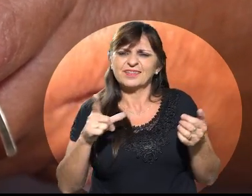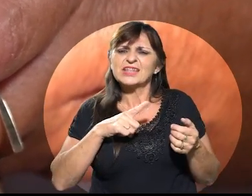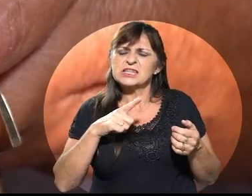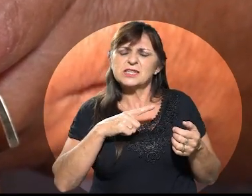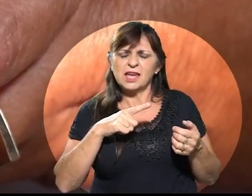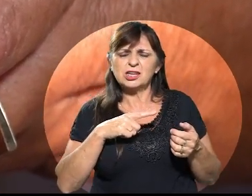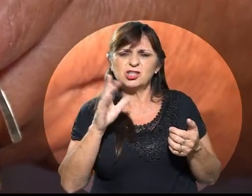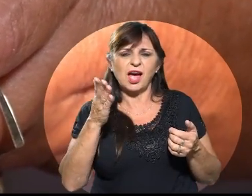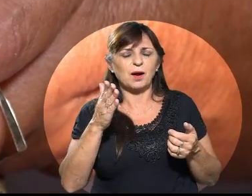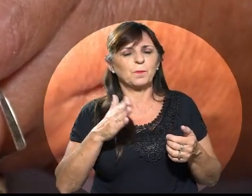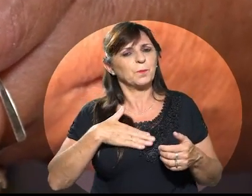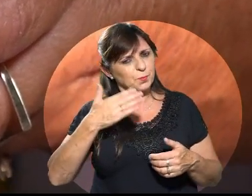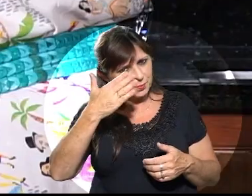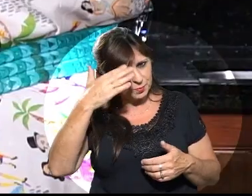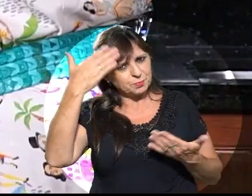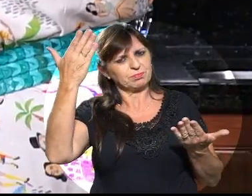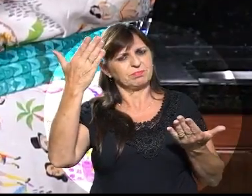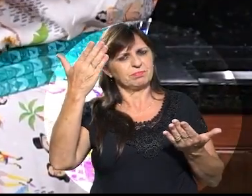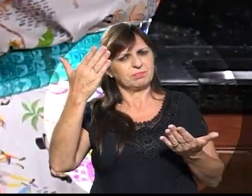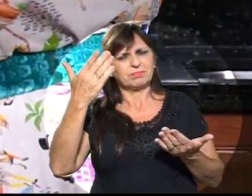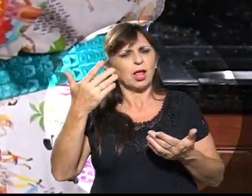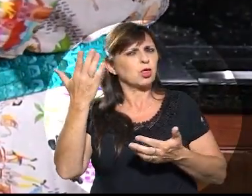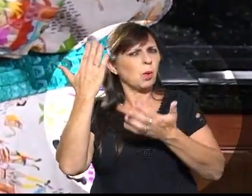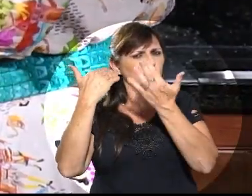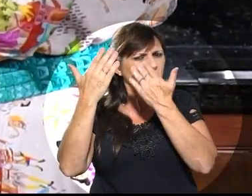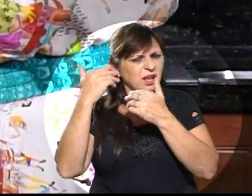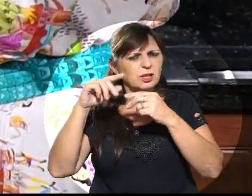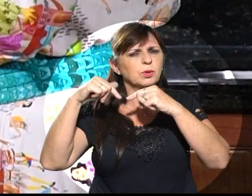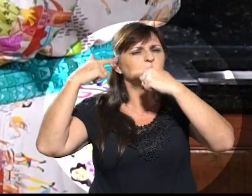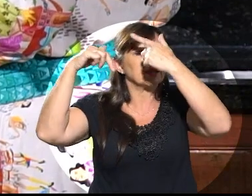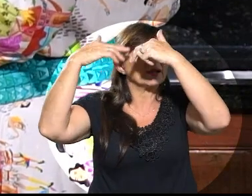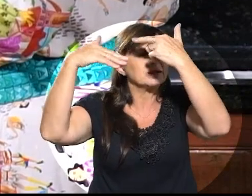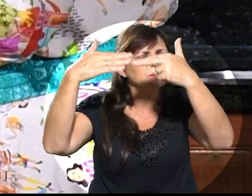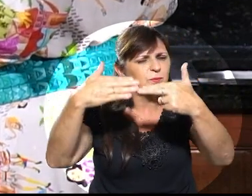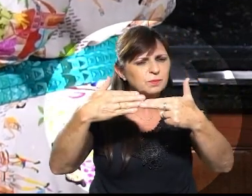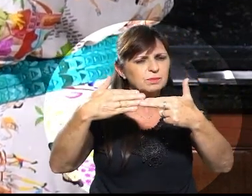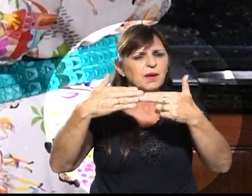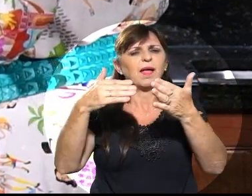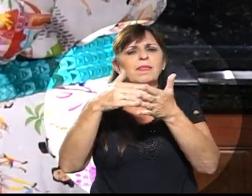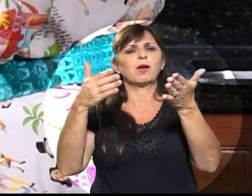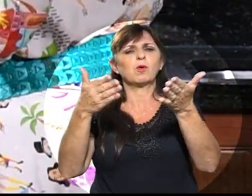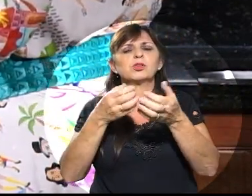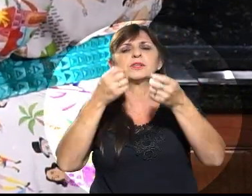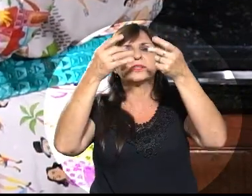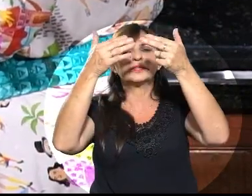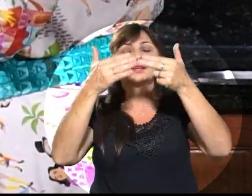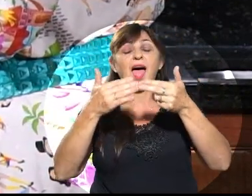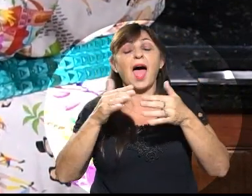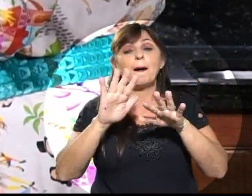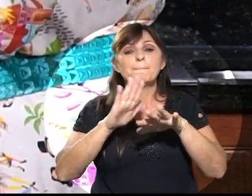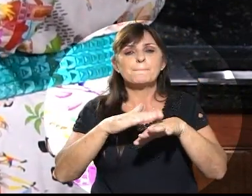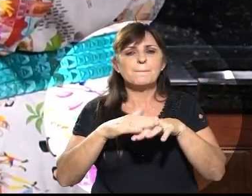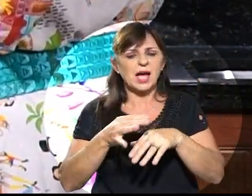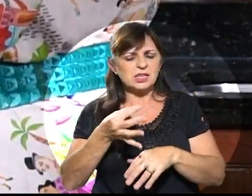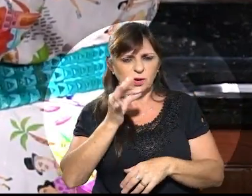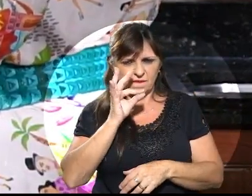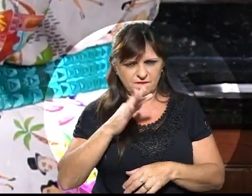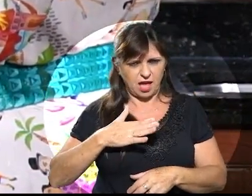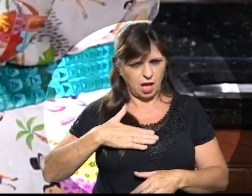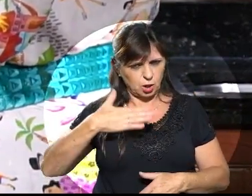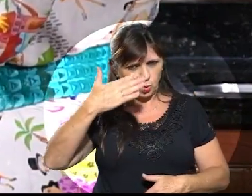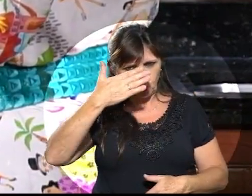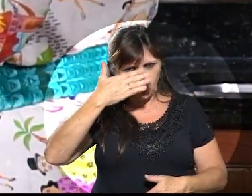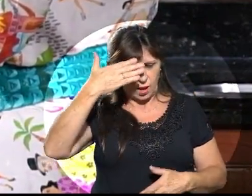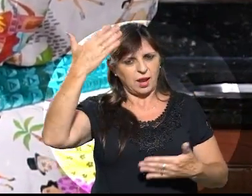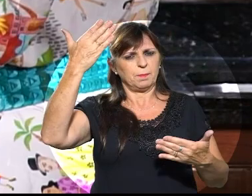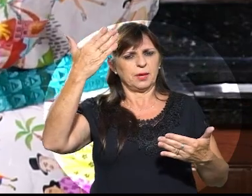fina. Isso, a moagem. E é bem cheiroso. Tá? Muito mais cheiroso. Isso, mais cheiroso do que o normal. Esse se encontra isso normalmente nas